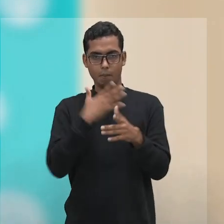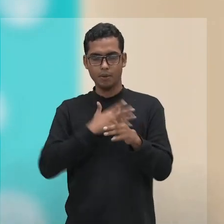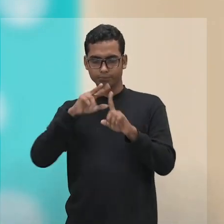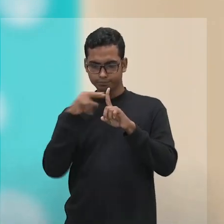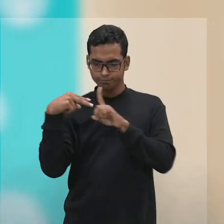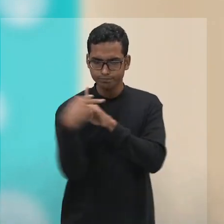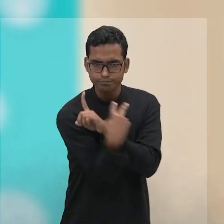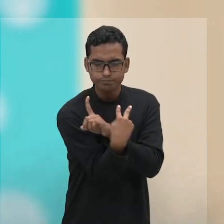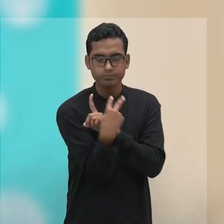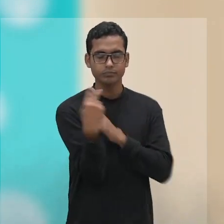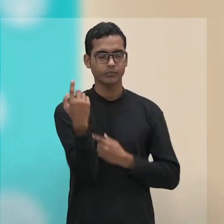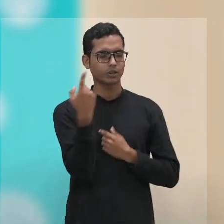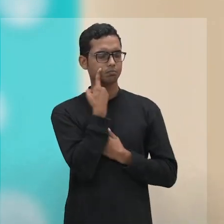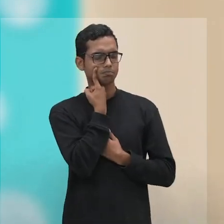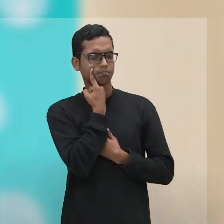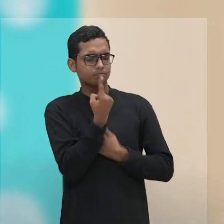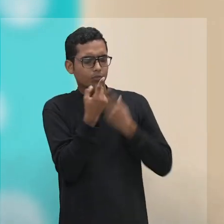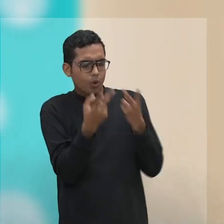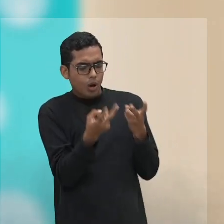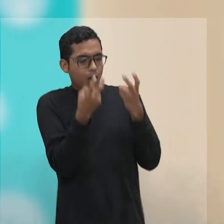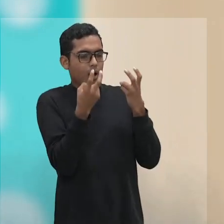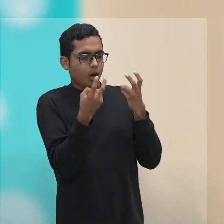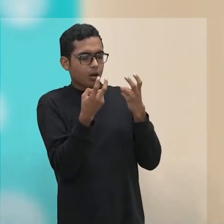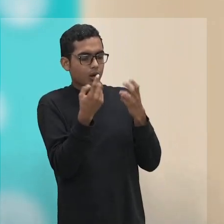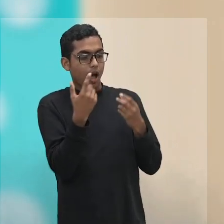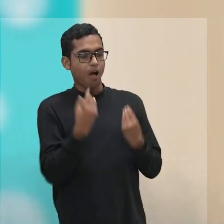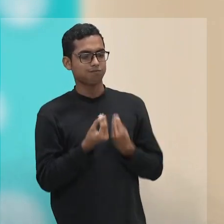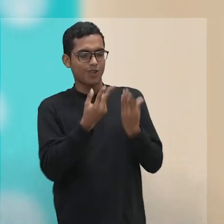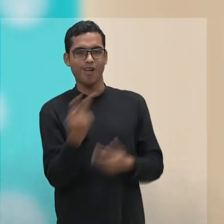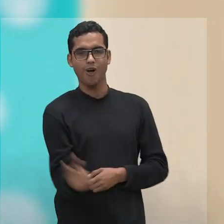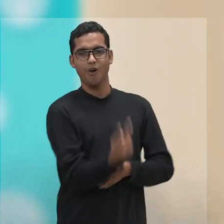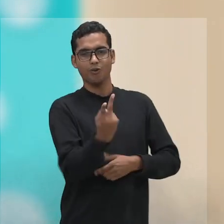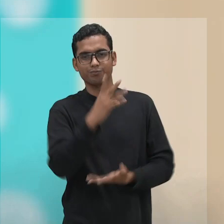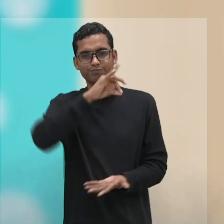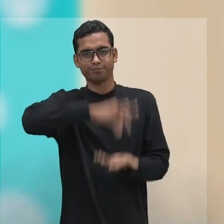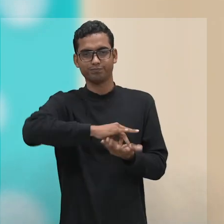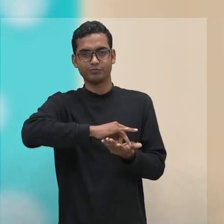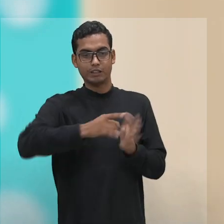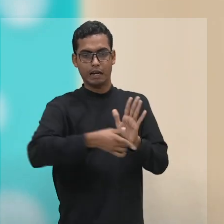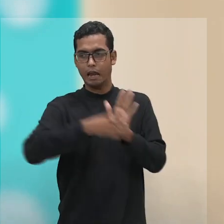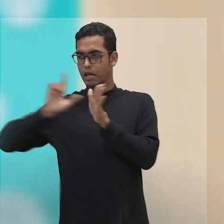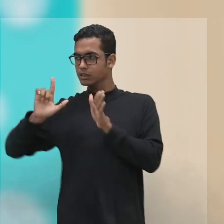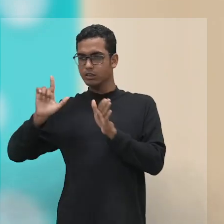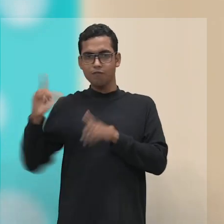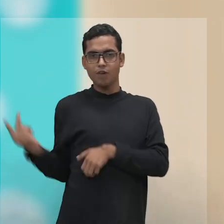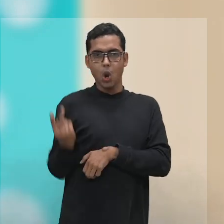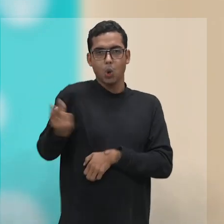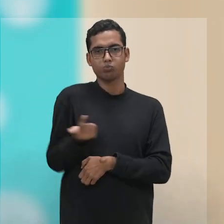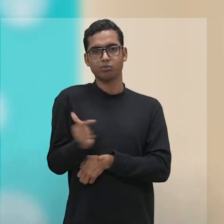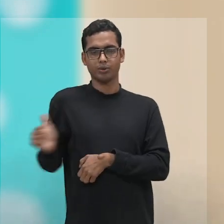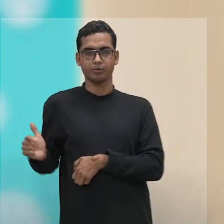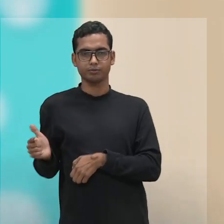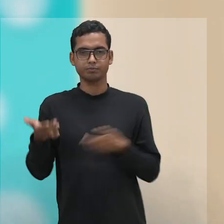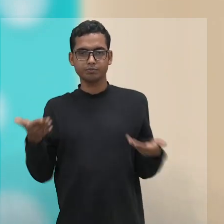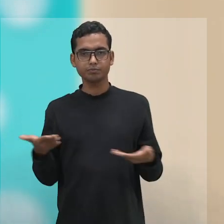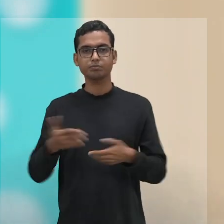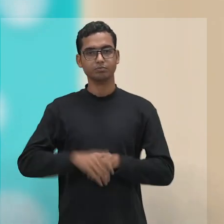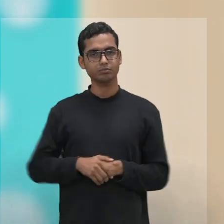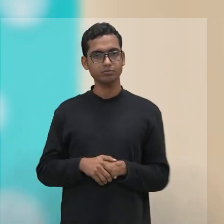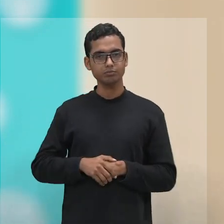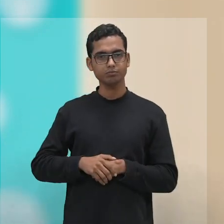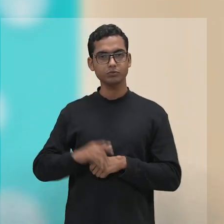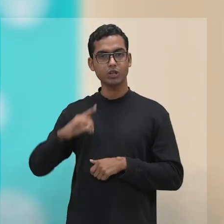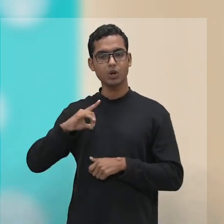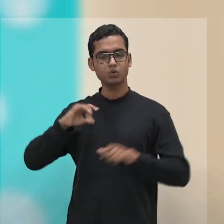vou valorizar aquilo que eu achei que foi, né, não foi valorizado anteriormente. O que eu vou estar falando? Eu vou fazendo